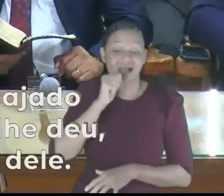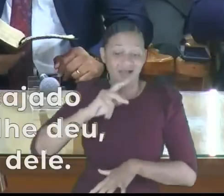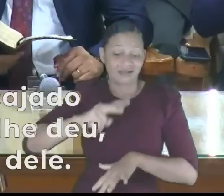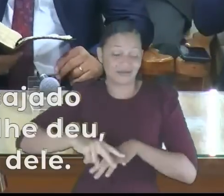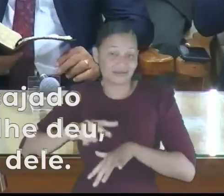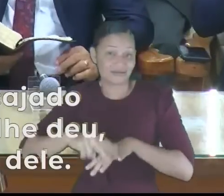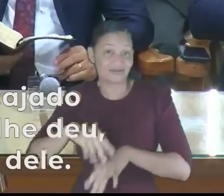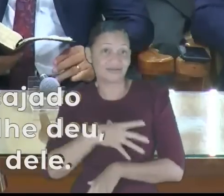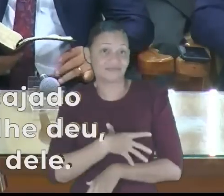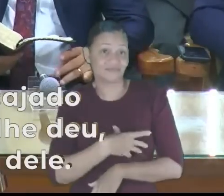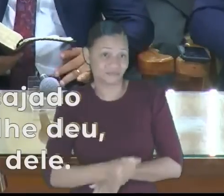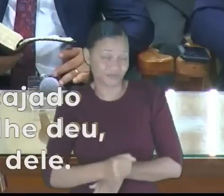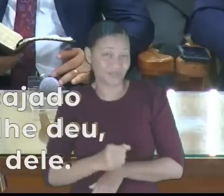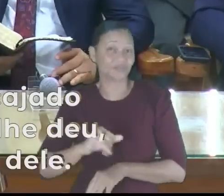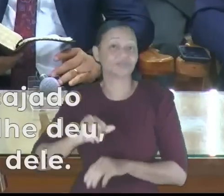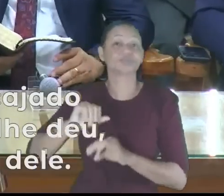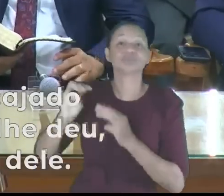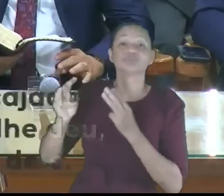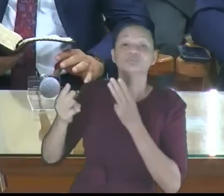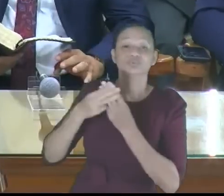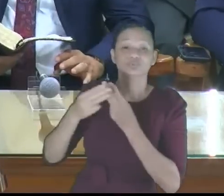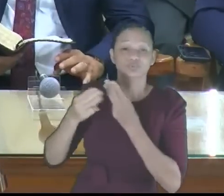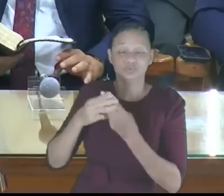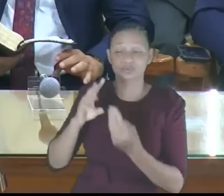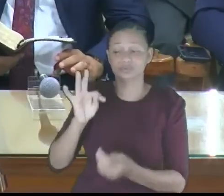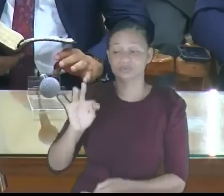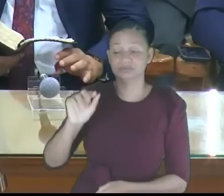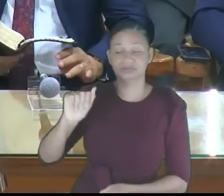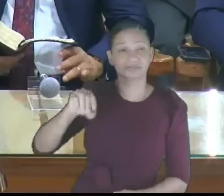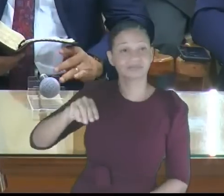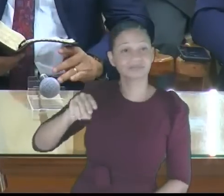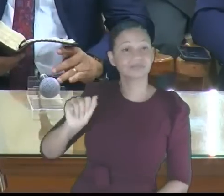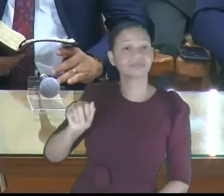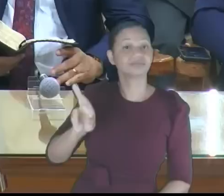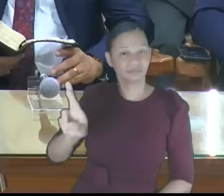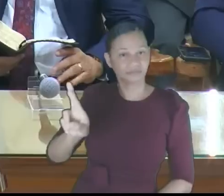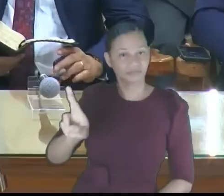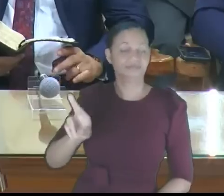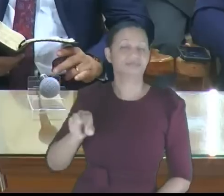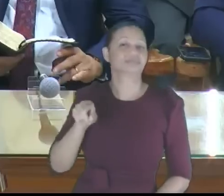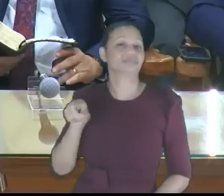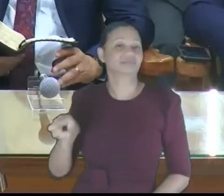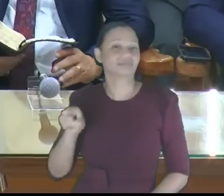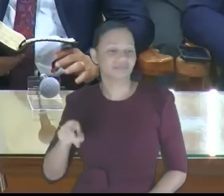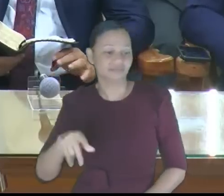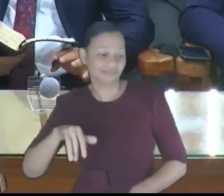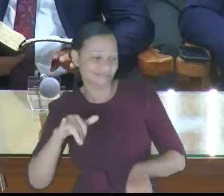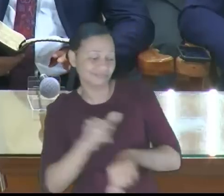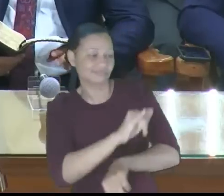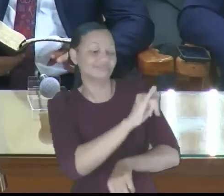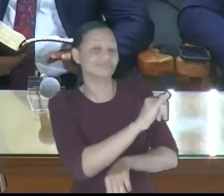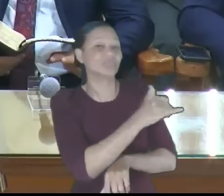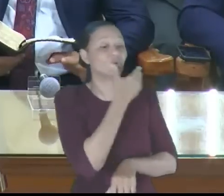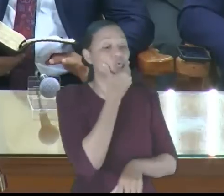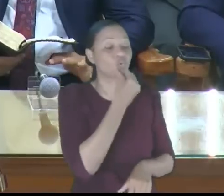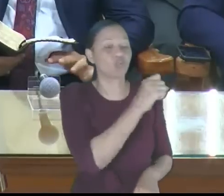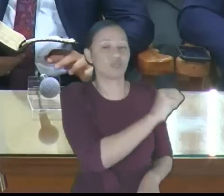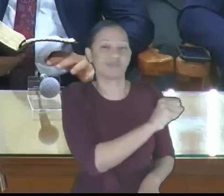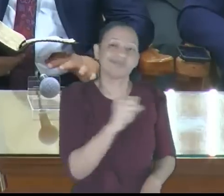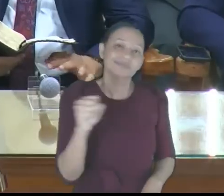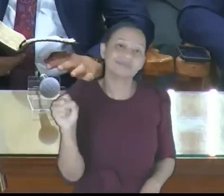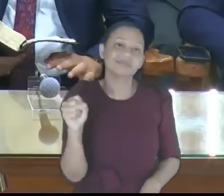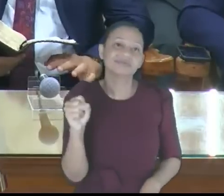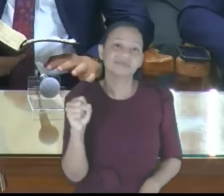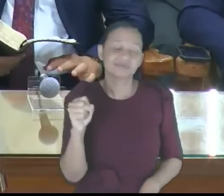do filho de Judá, Tamar, não foi assim, não era Tamar, não é? E ela enganou o sogro,